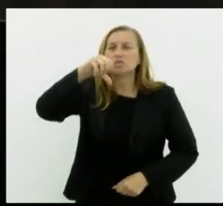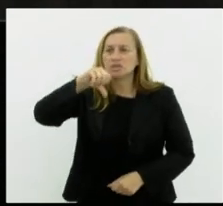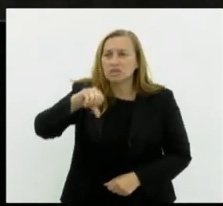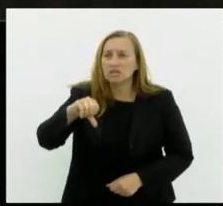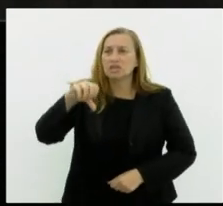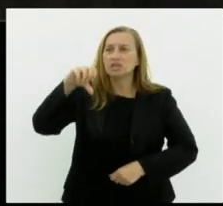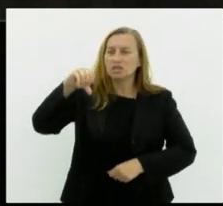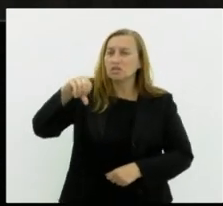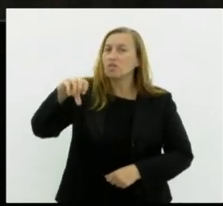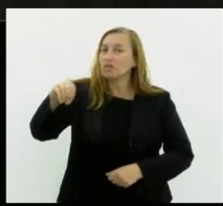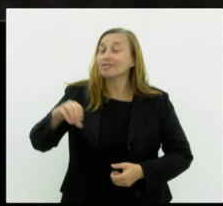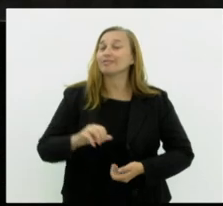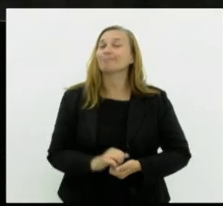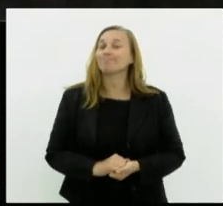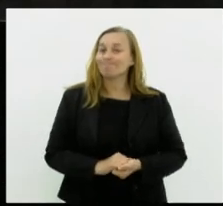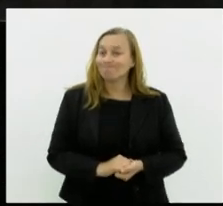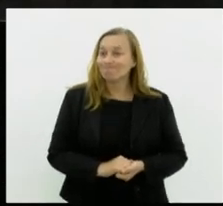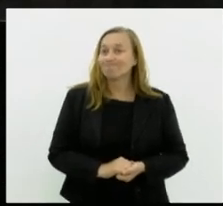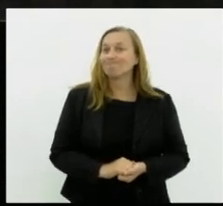1990.